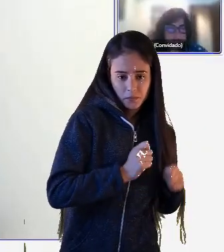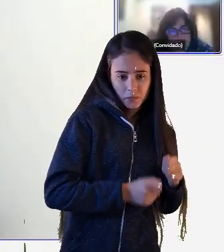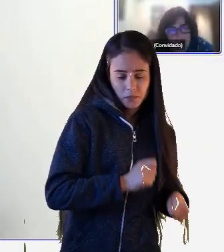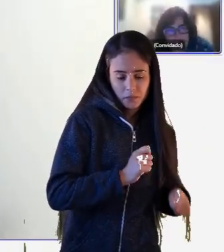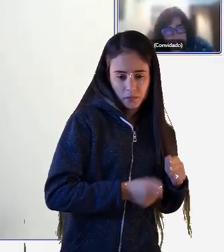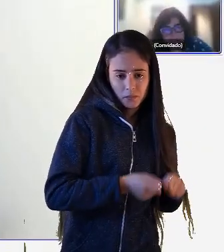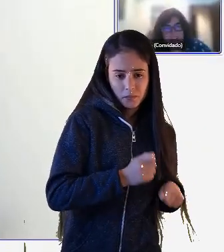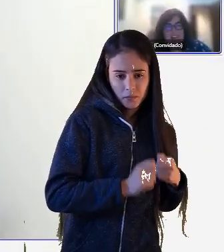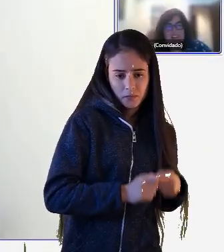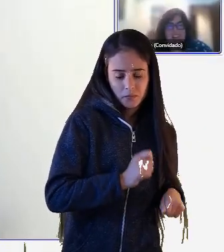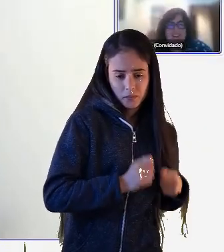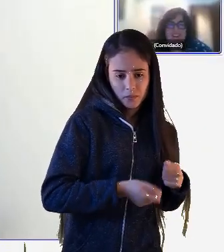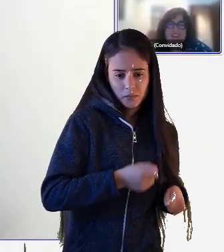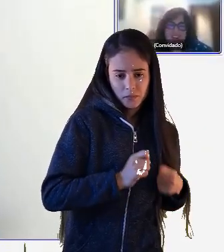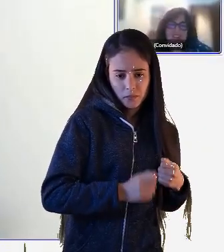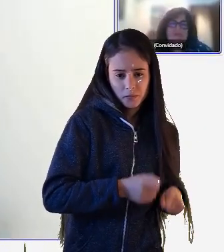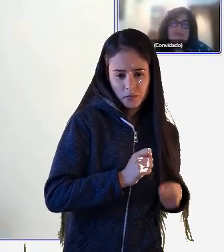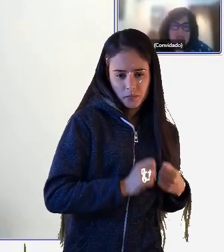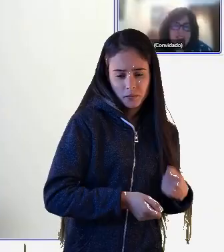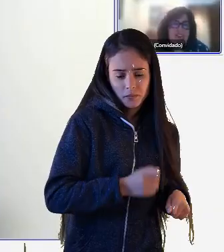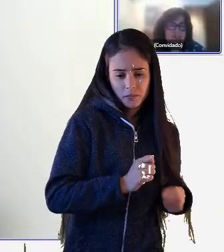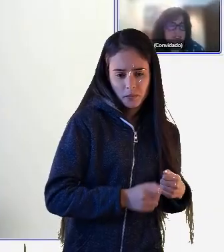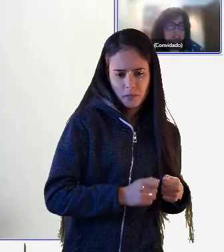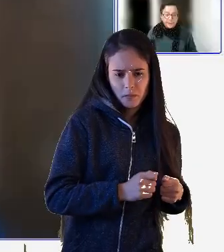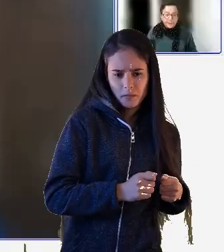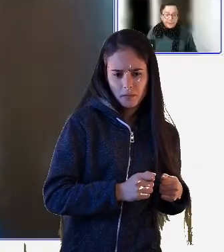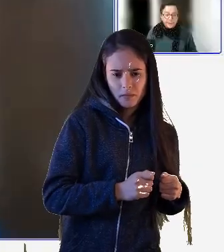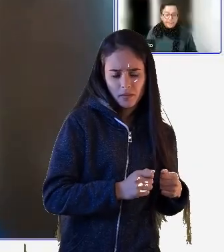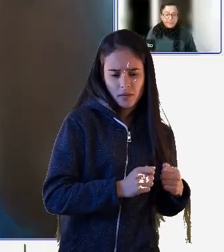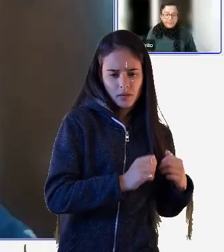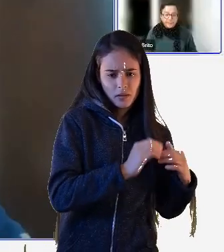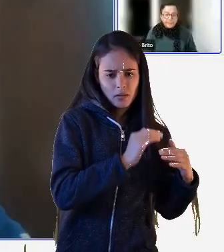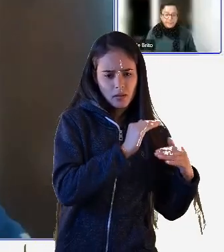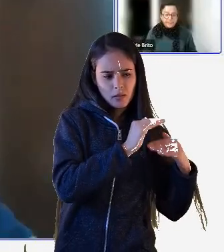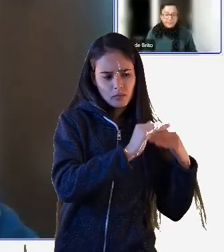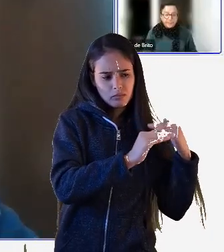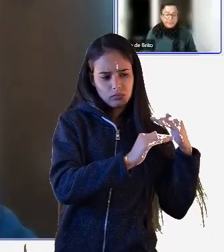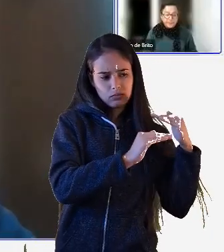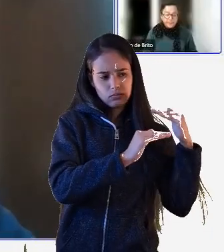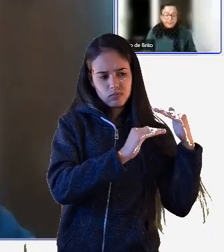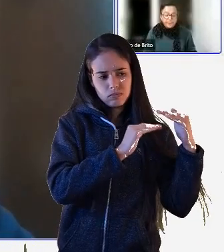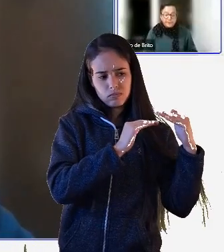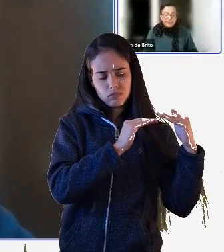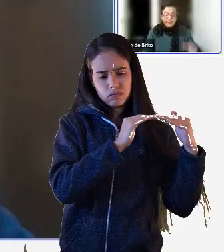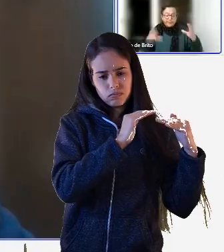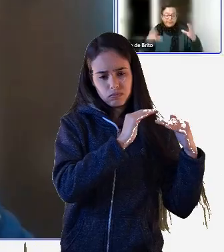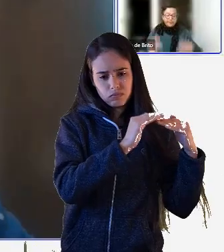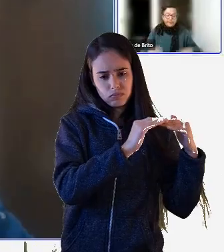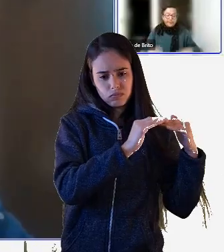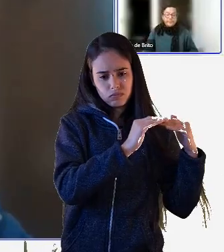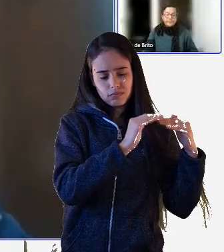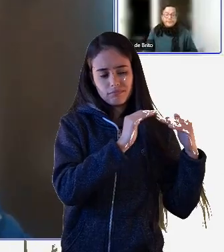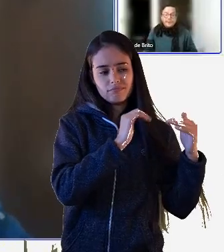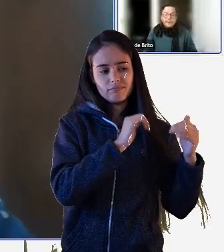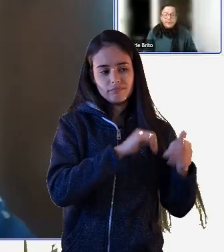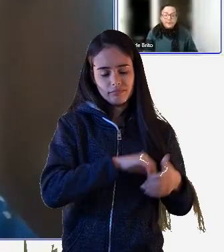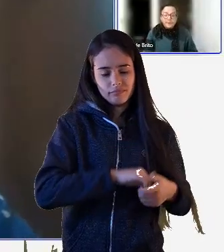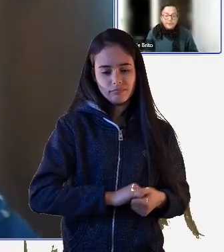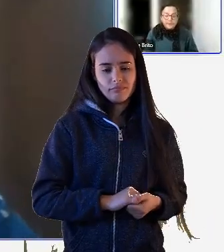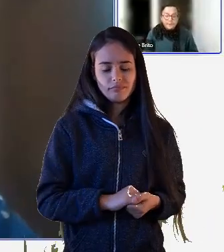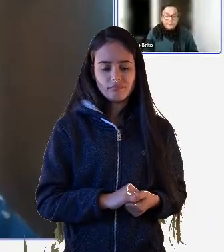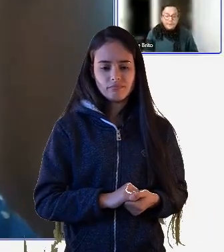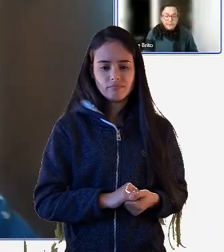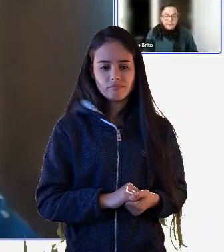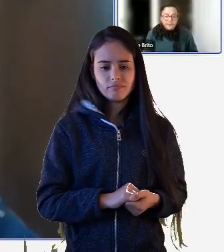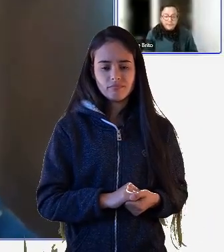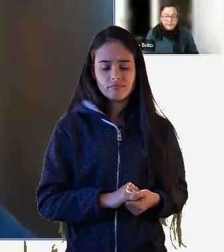Que também é. puxada, É uma leve dança. mas tem É uma mais, origem muito é mais um evidente. forrozinho, né?